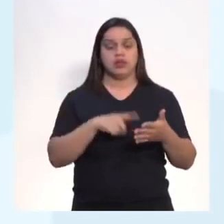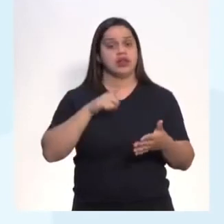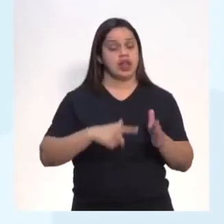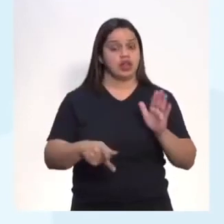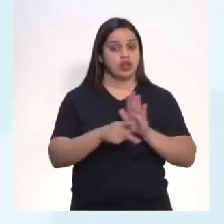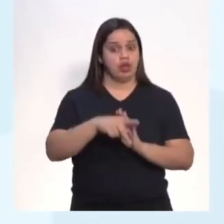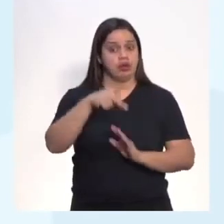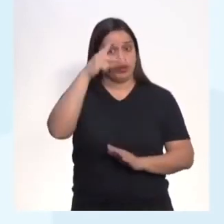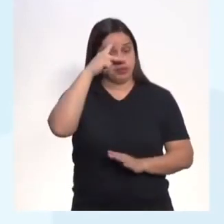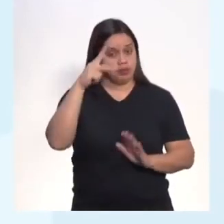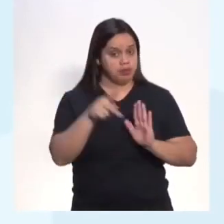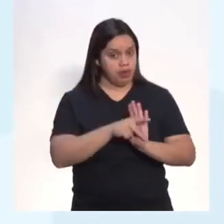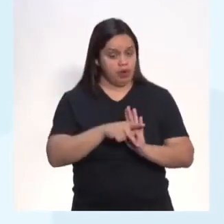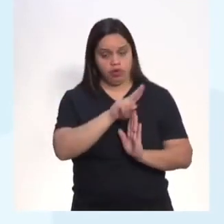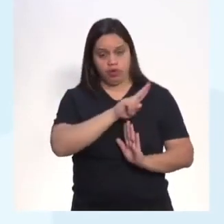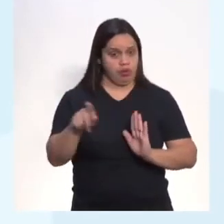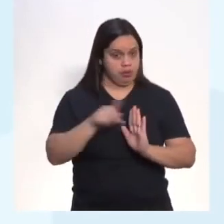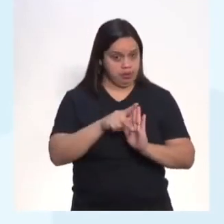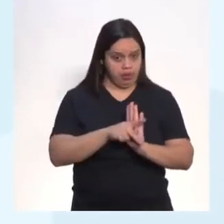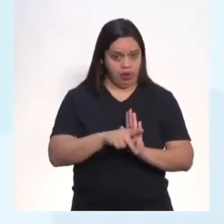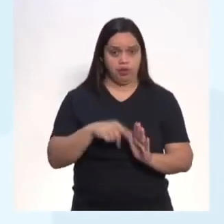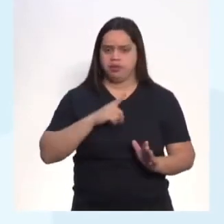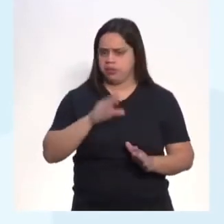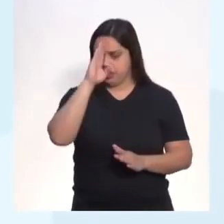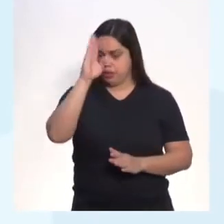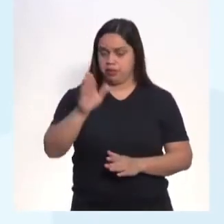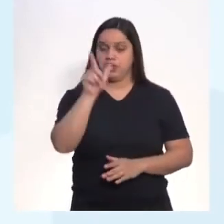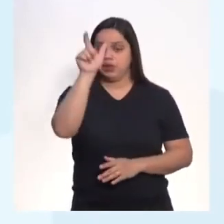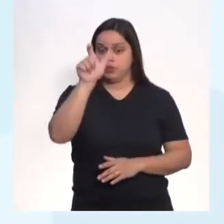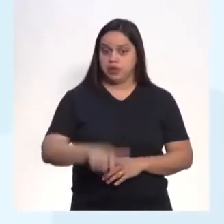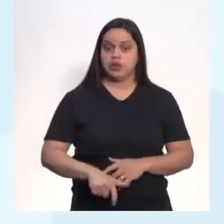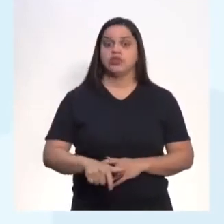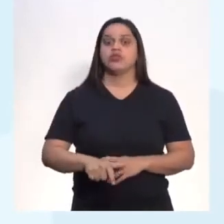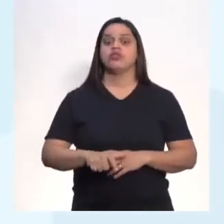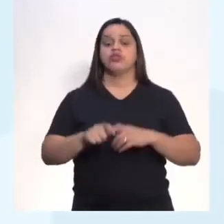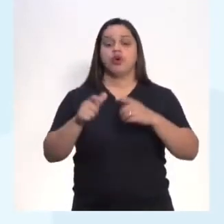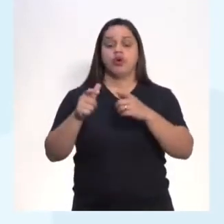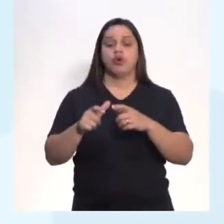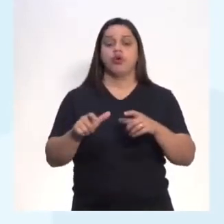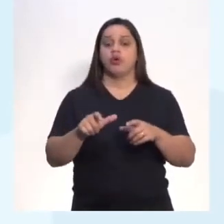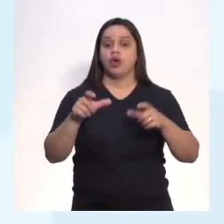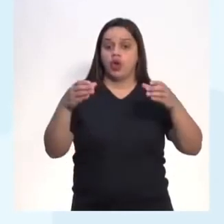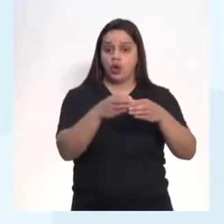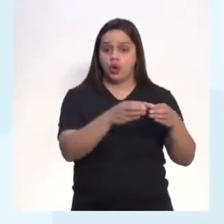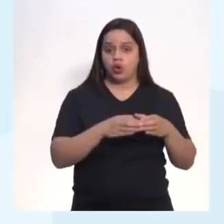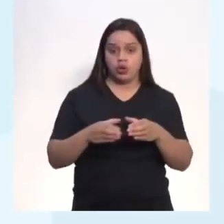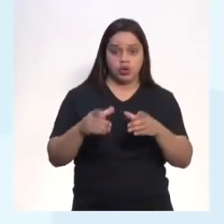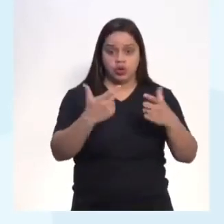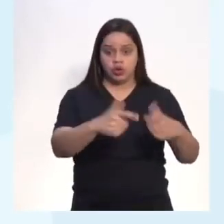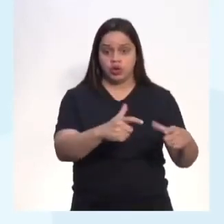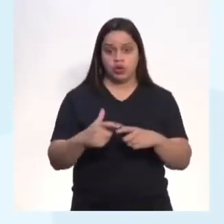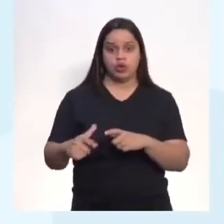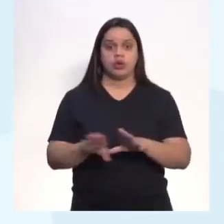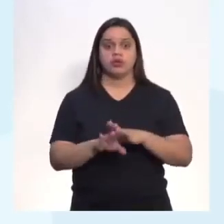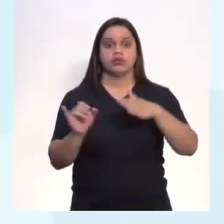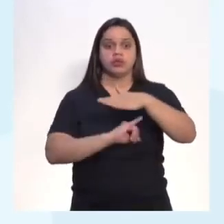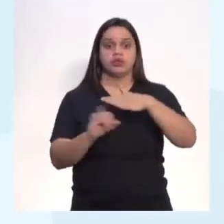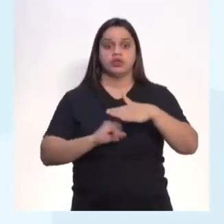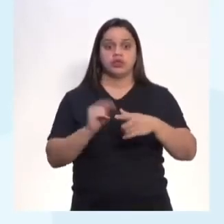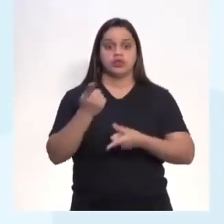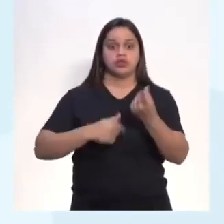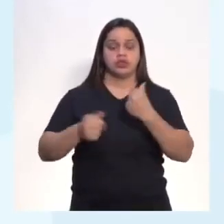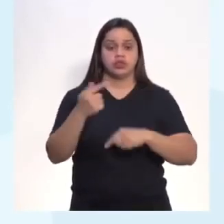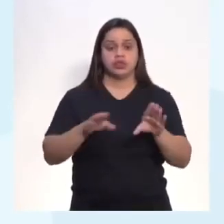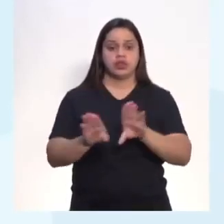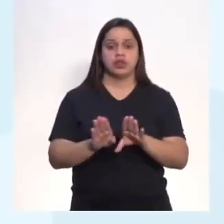próprio, principalmente pessoas, localidades, instituições financeiras, acidentes geográficos e animais domésticos. Então, por